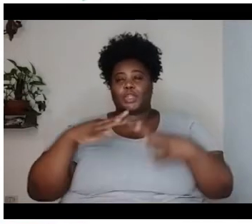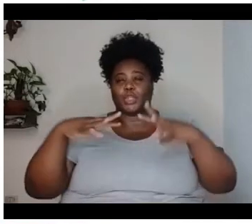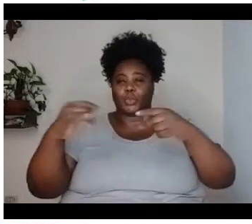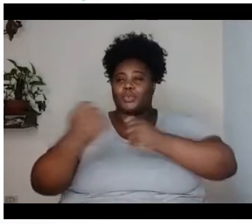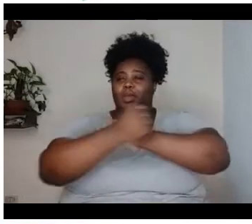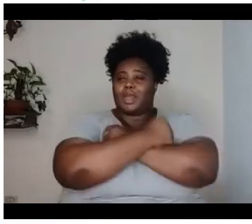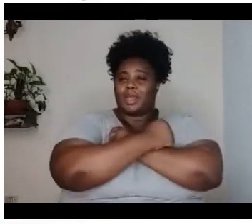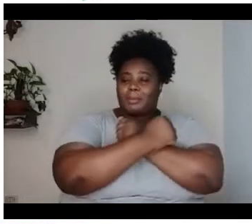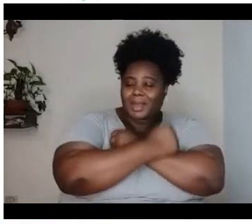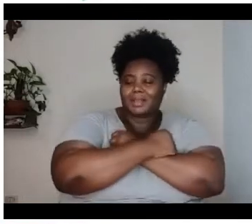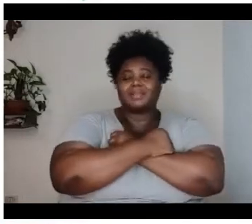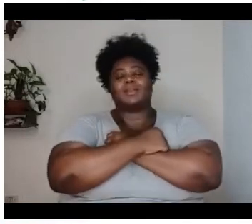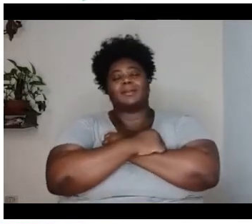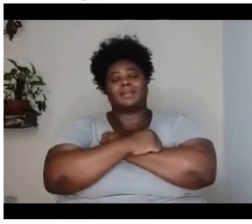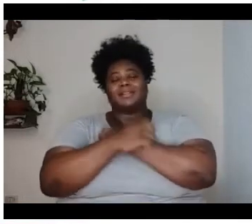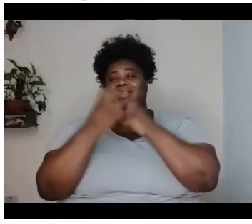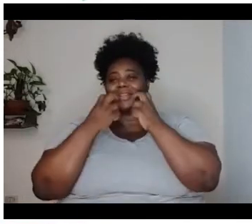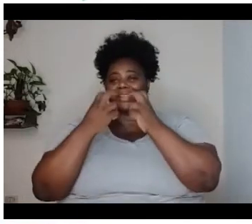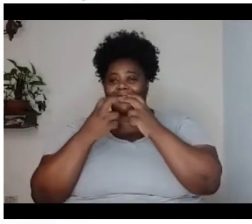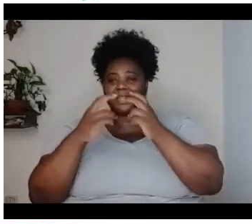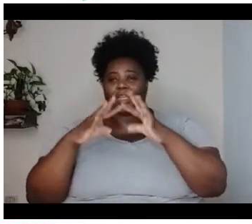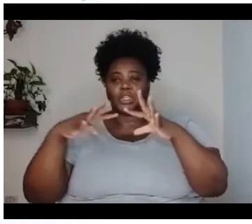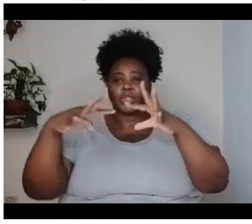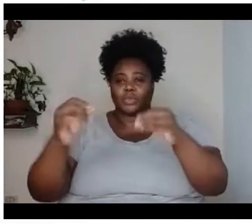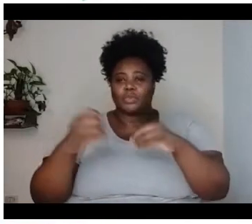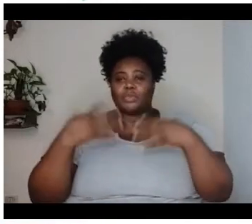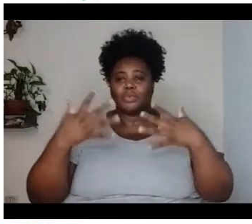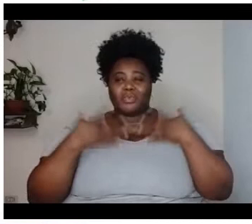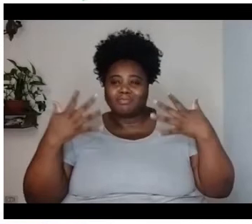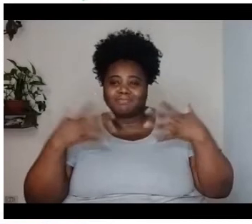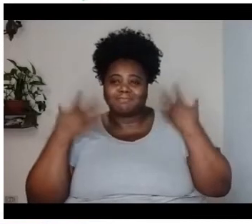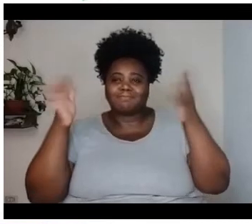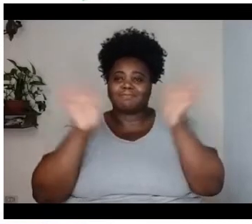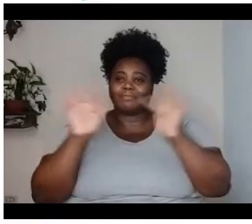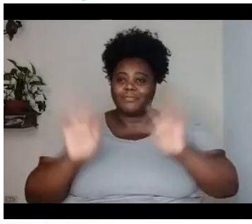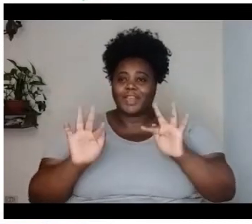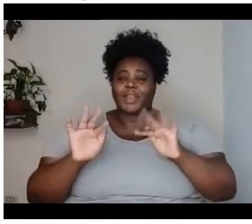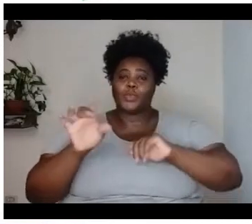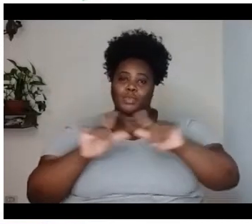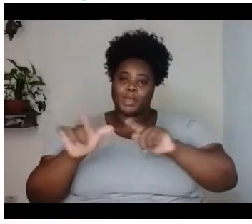abraçando, todo mundo gritando, todo mundo muito feliz, assim, com o trabalho.